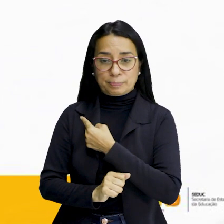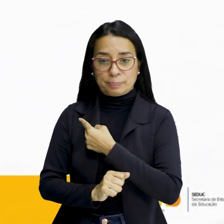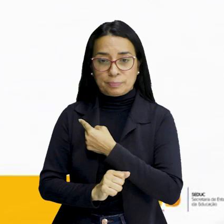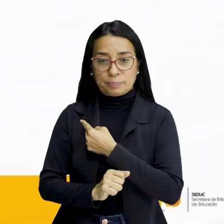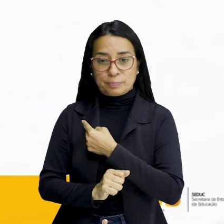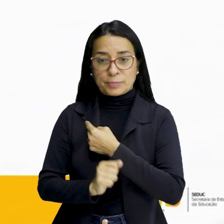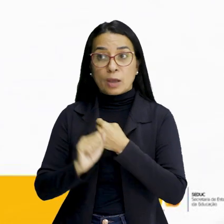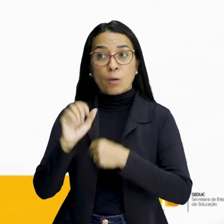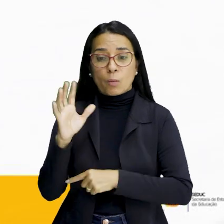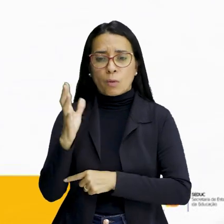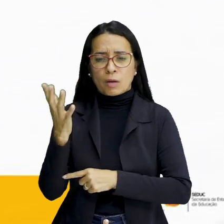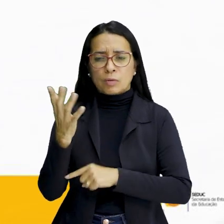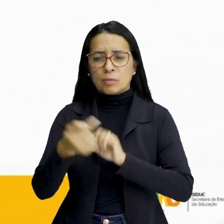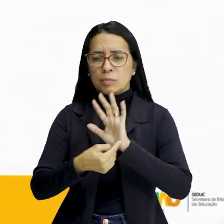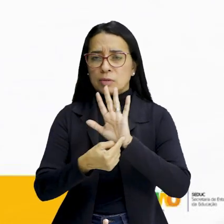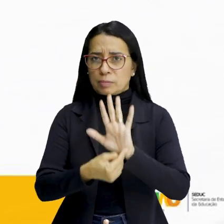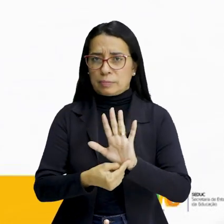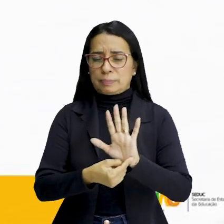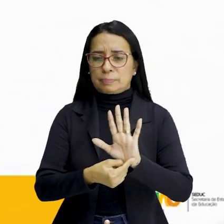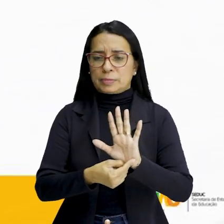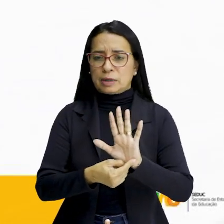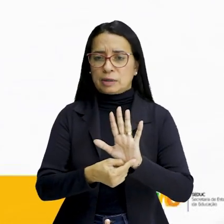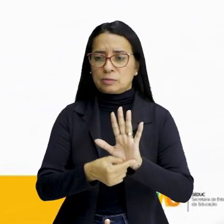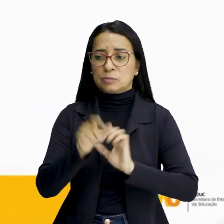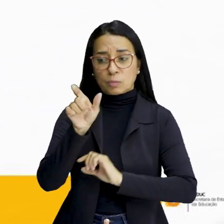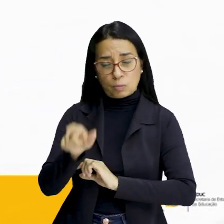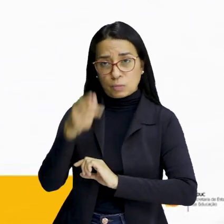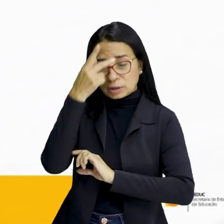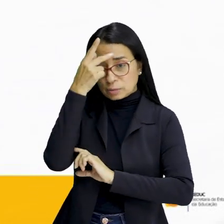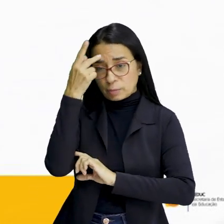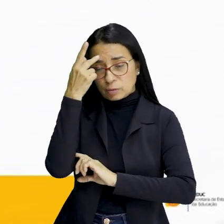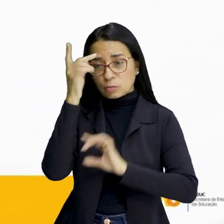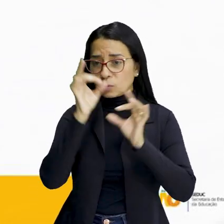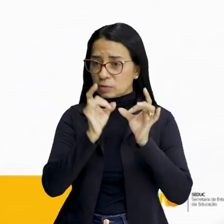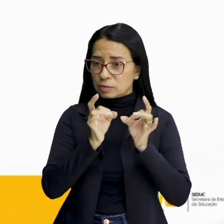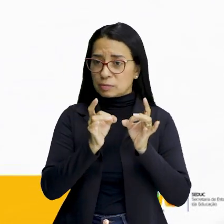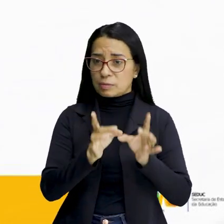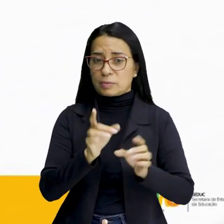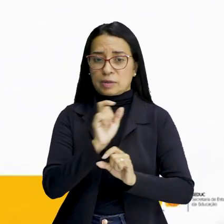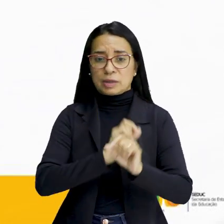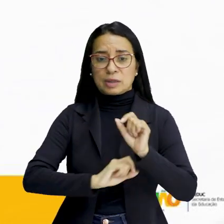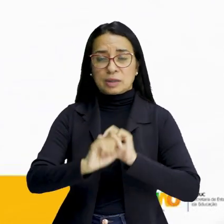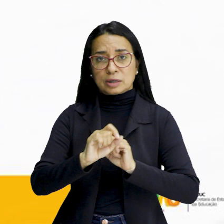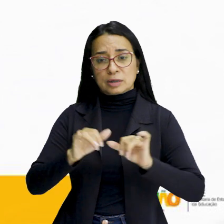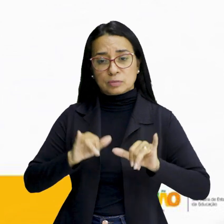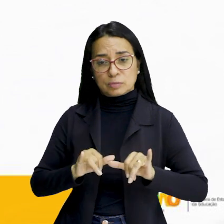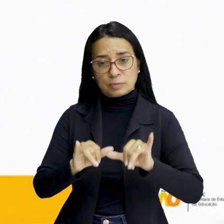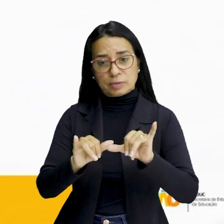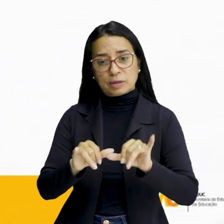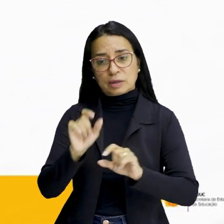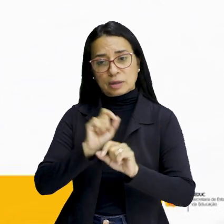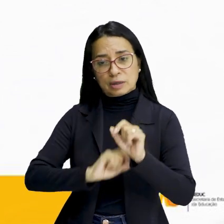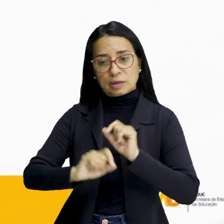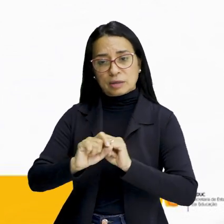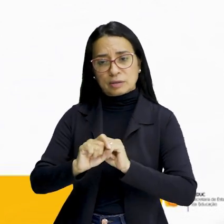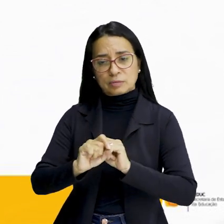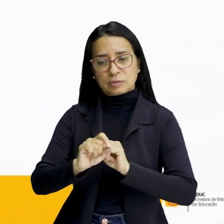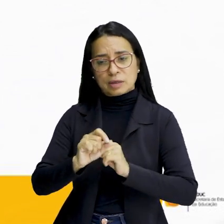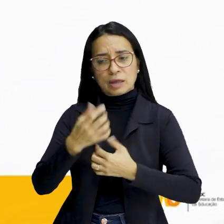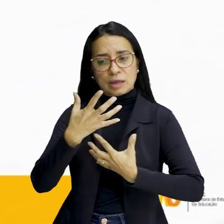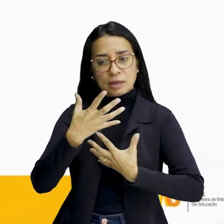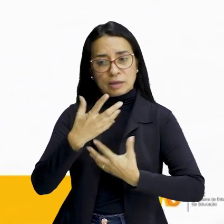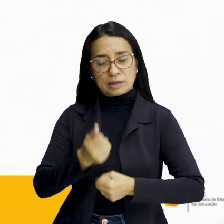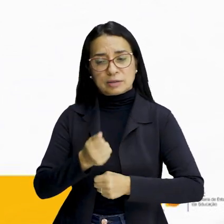em um mês Nas condições apresentadas os representantes desse Supermercado